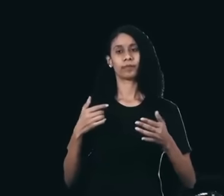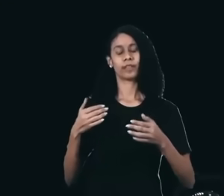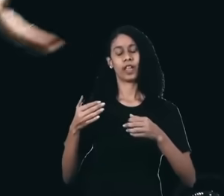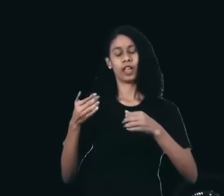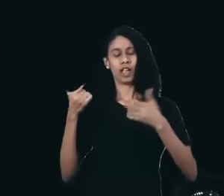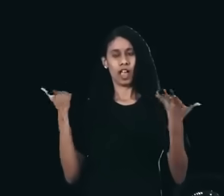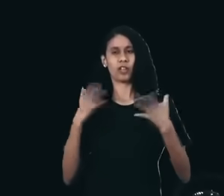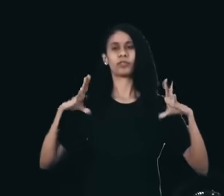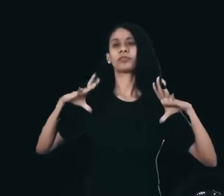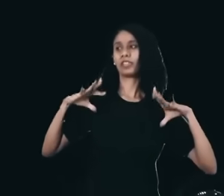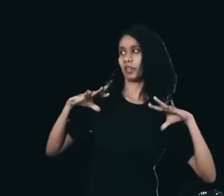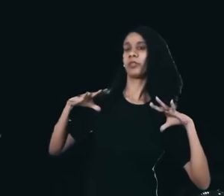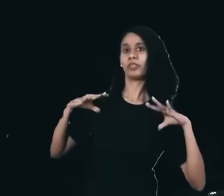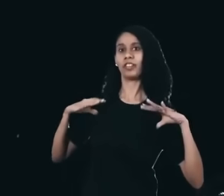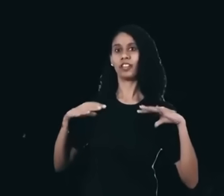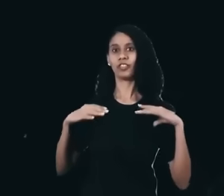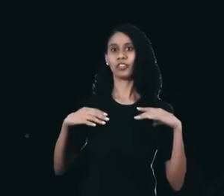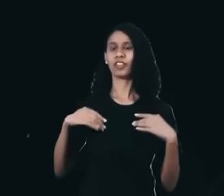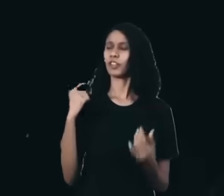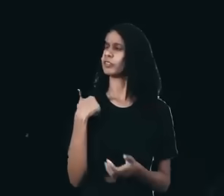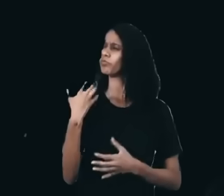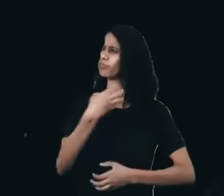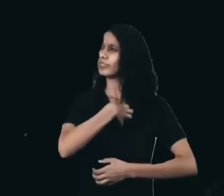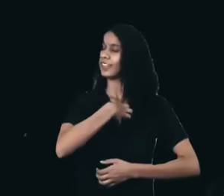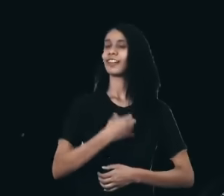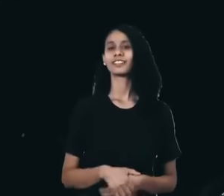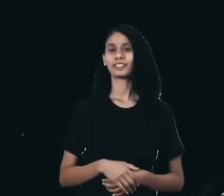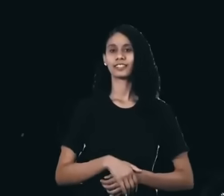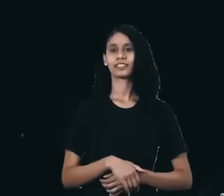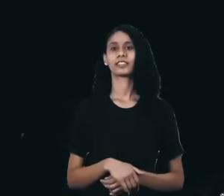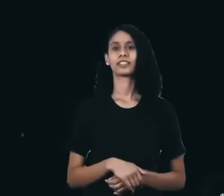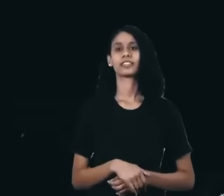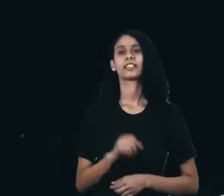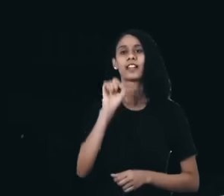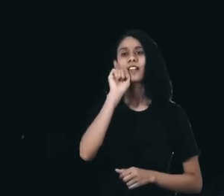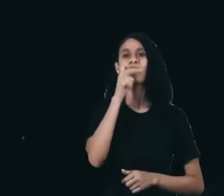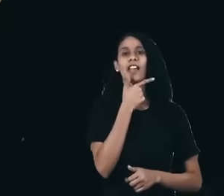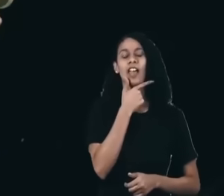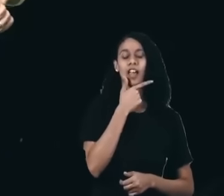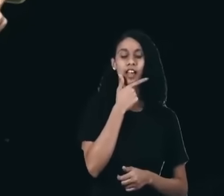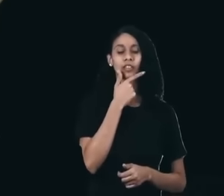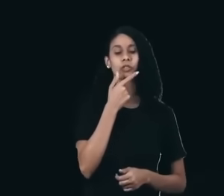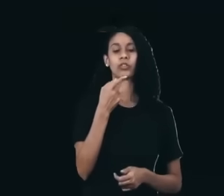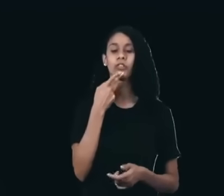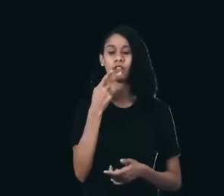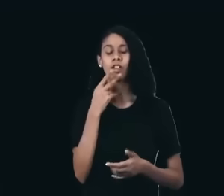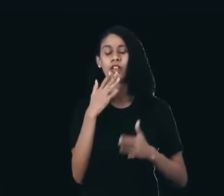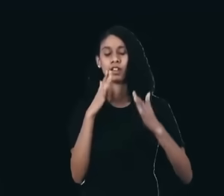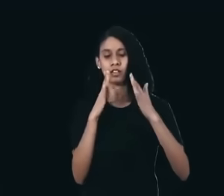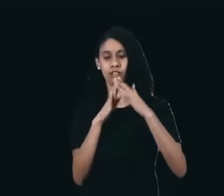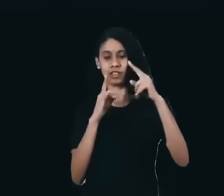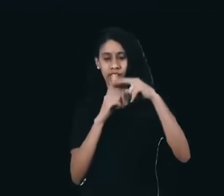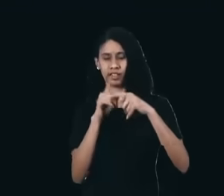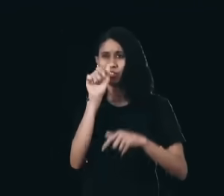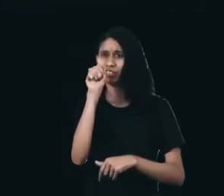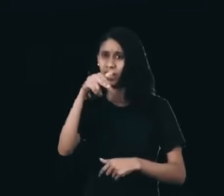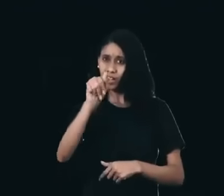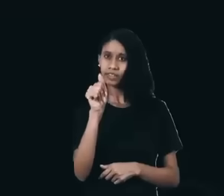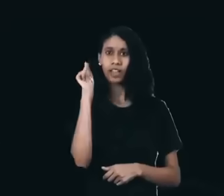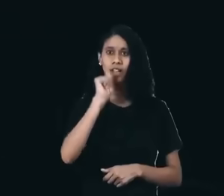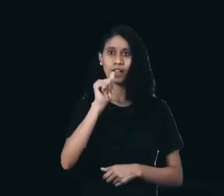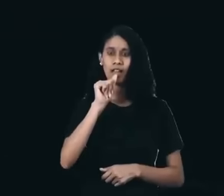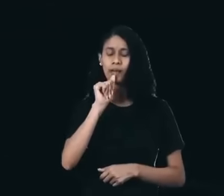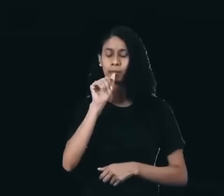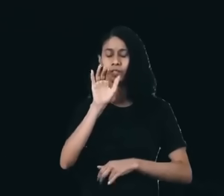férias. Quando eu fui pregar a tour, você vai dar conta, na igreja da Ana, uma menina da mídia lá, que